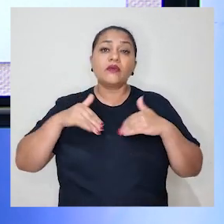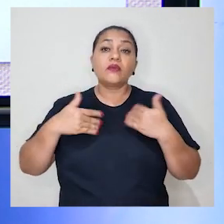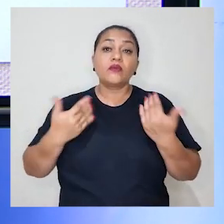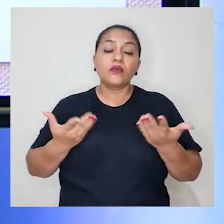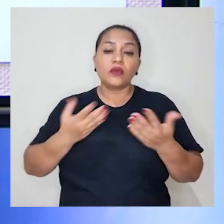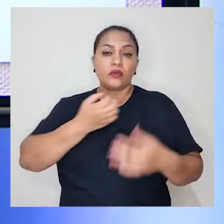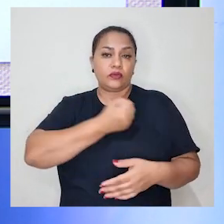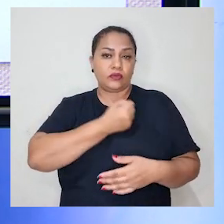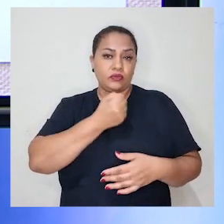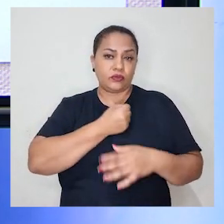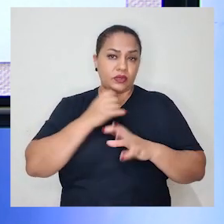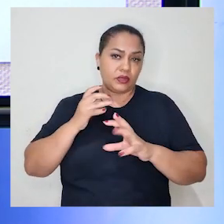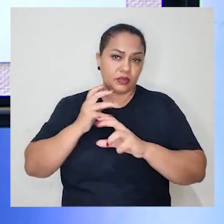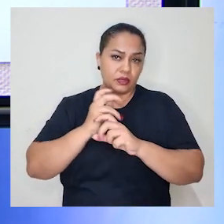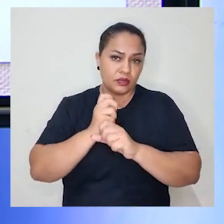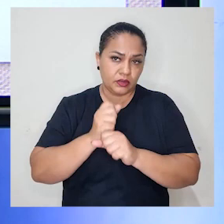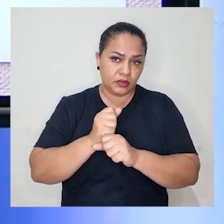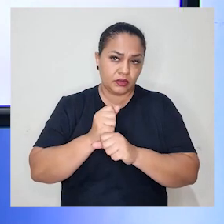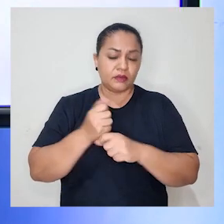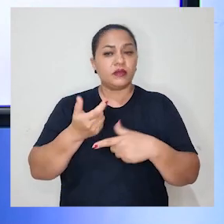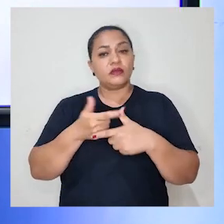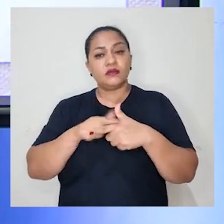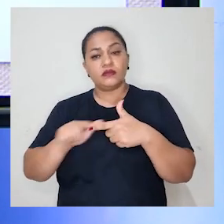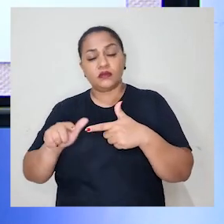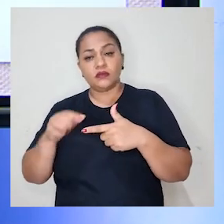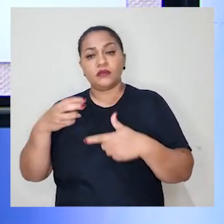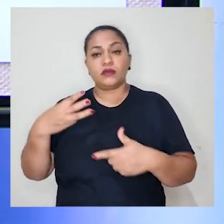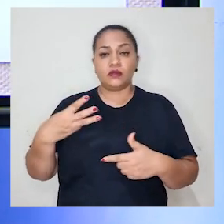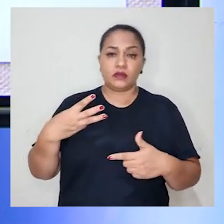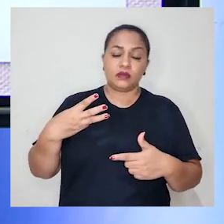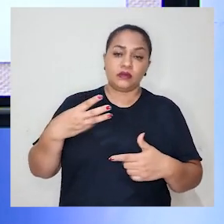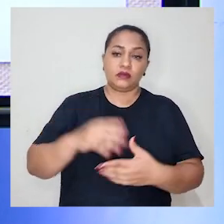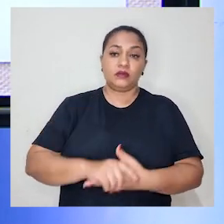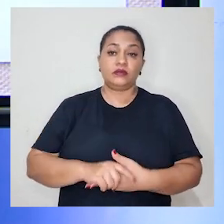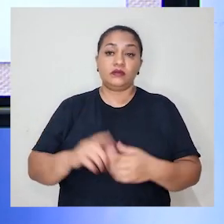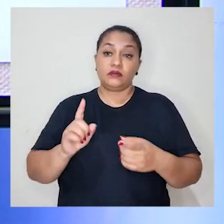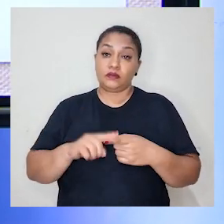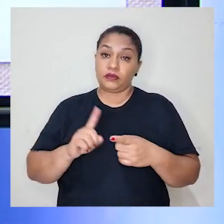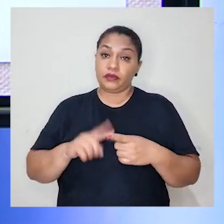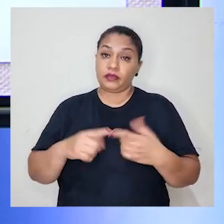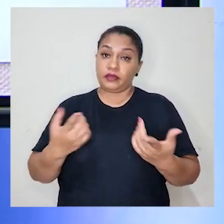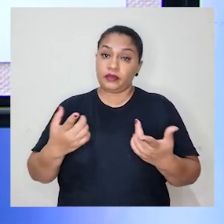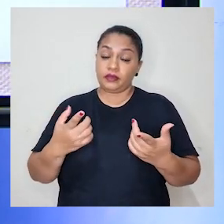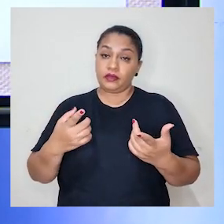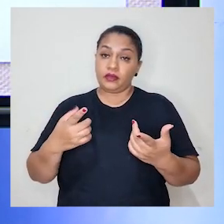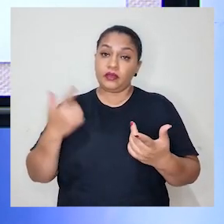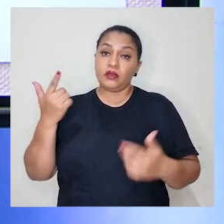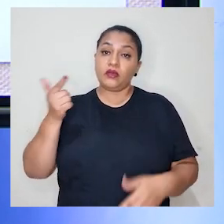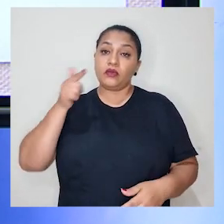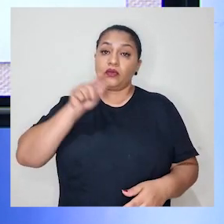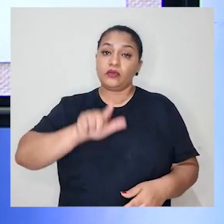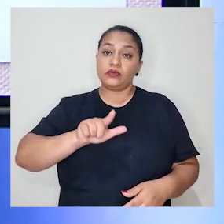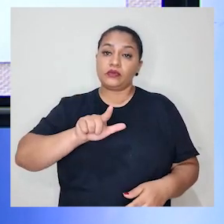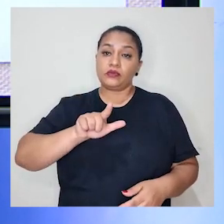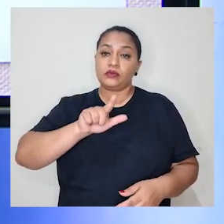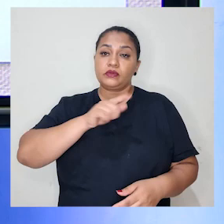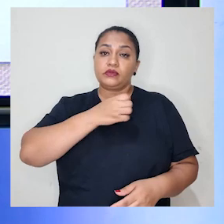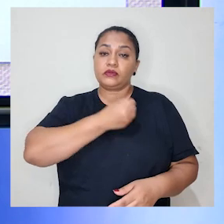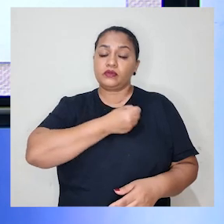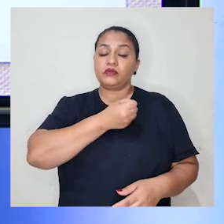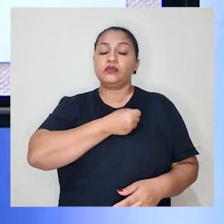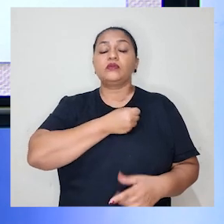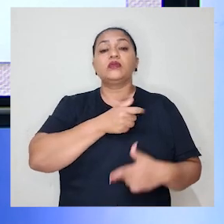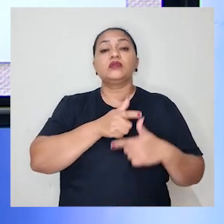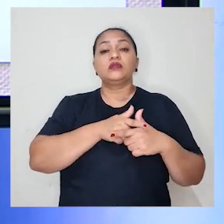qual número vai ser para que a soma dos algarismos seja divisível por 3. Porque aí nós conseguimos tornar esse número divisível